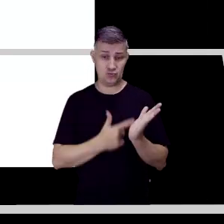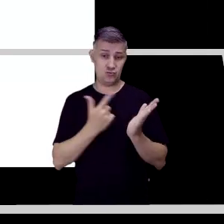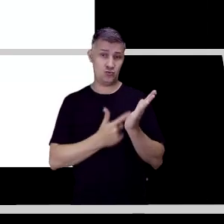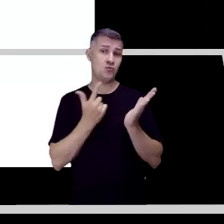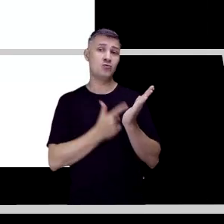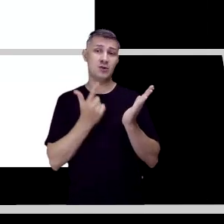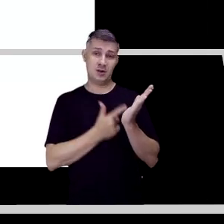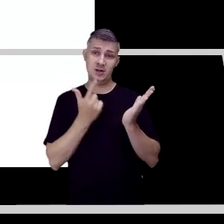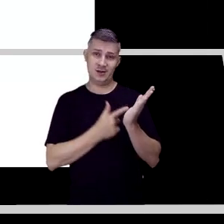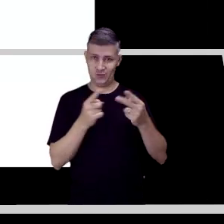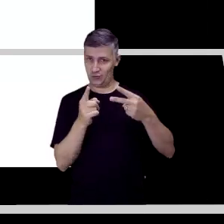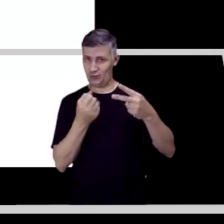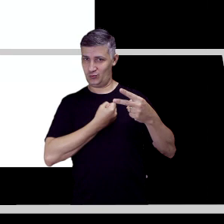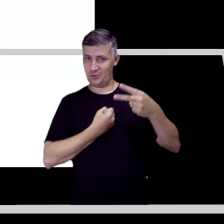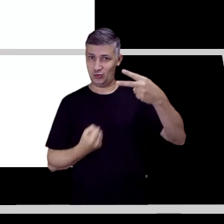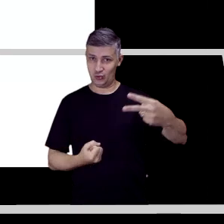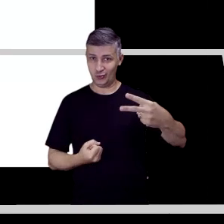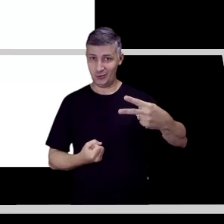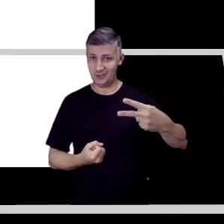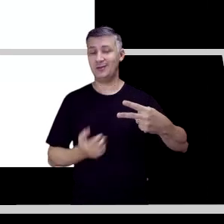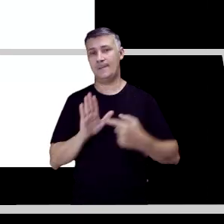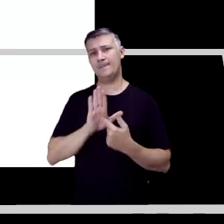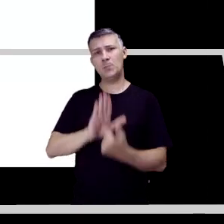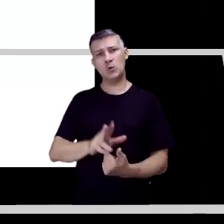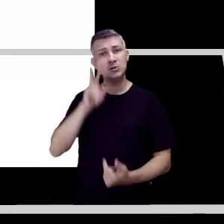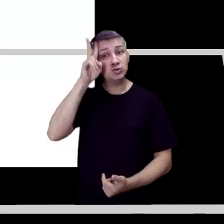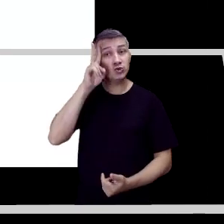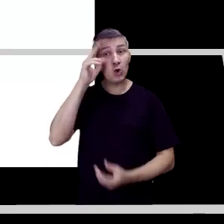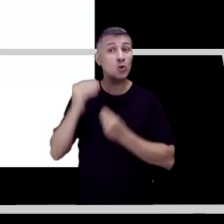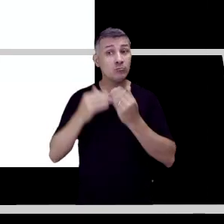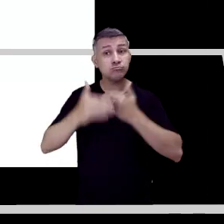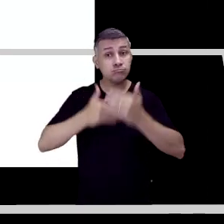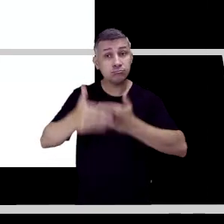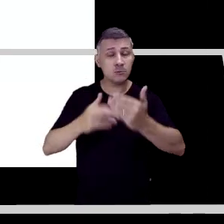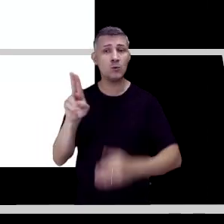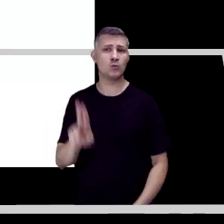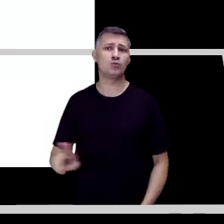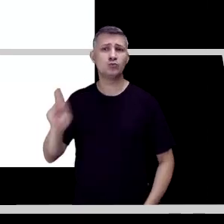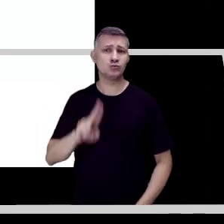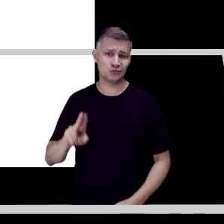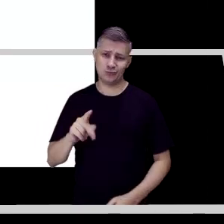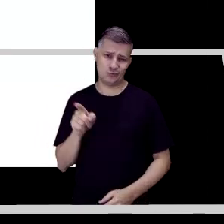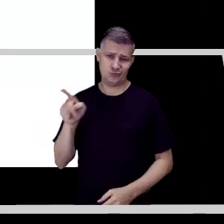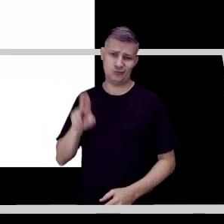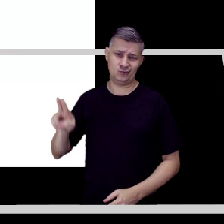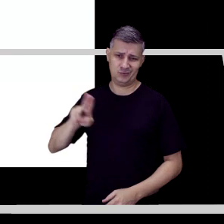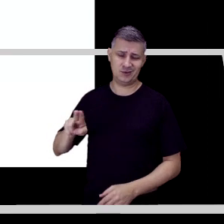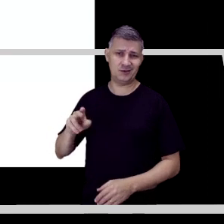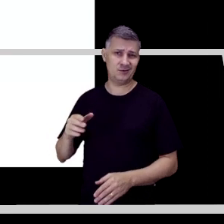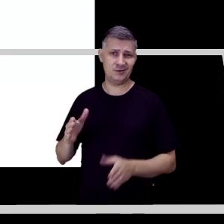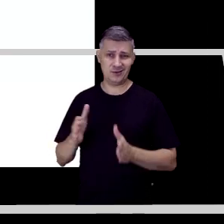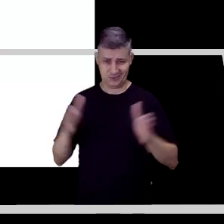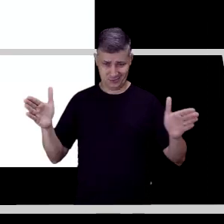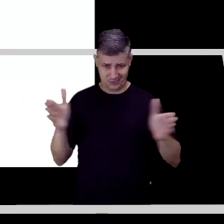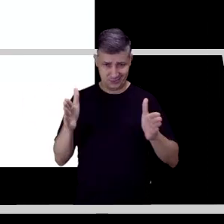um segundo livro dessa sequência, Ways of Prefabbing, que justamente conta essa história aqui. Então, a gente usou, em vez do artifício